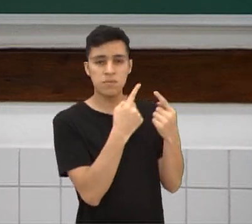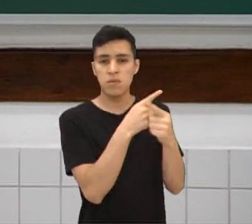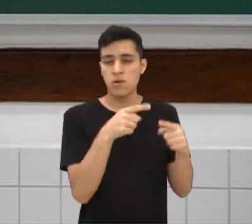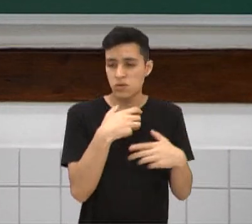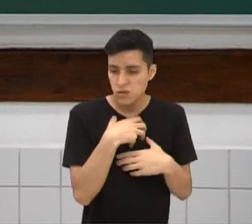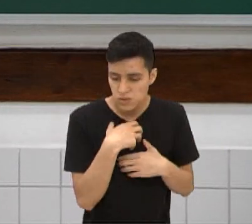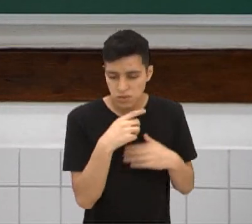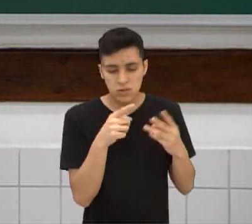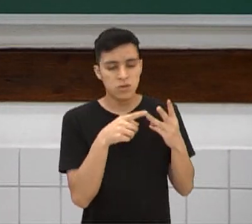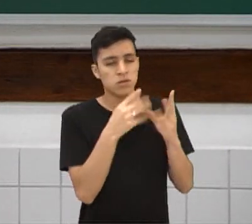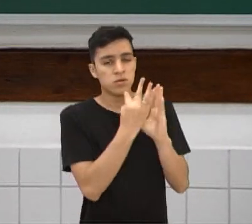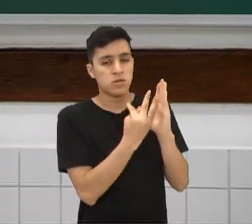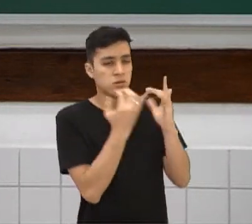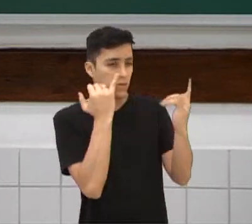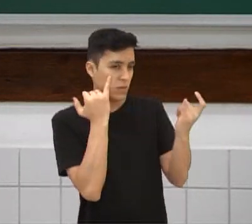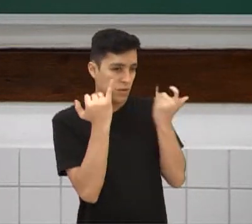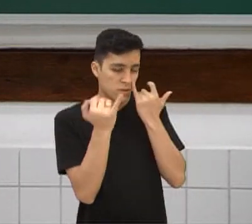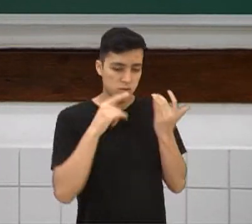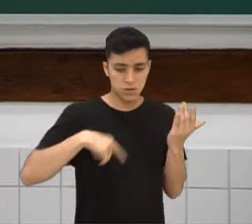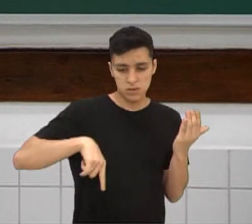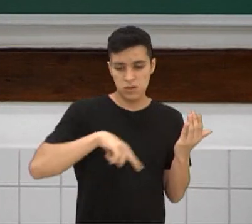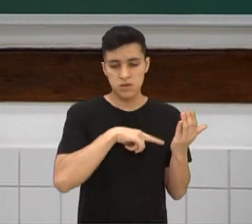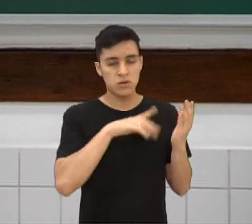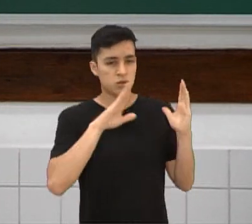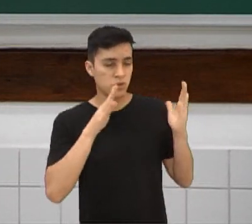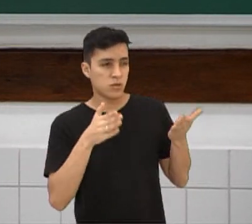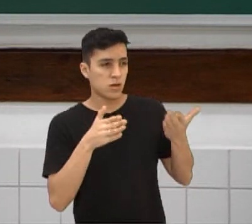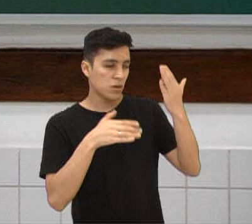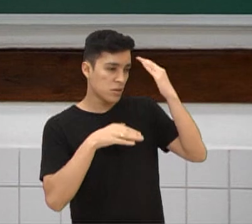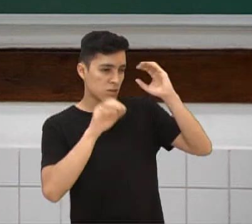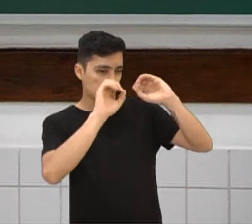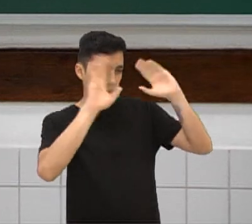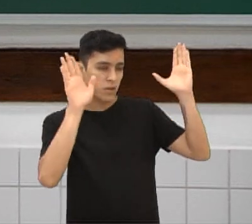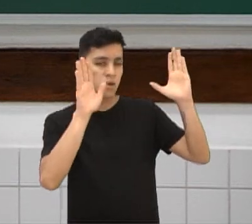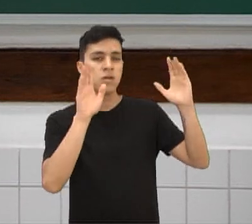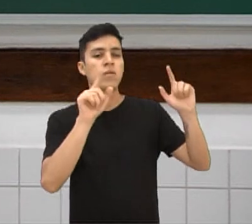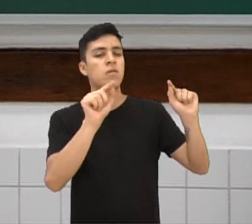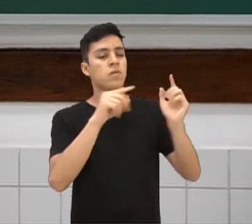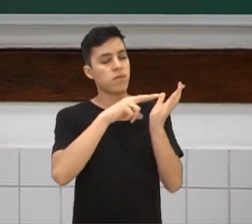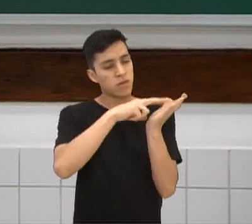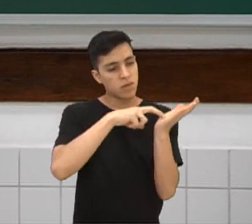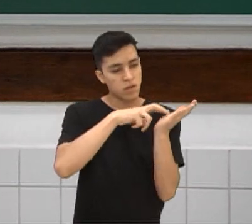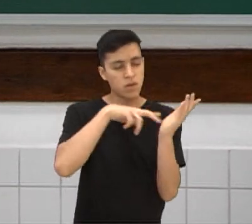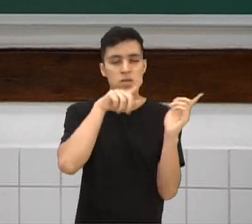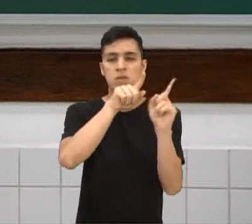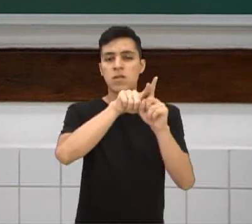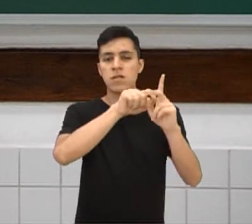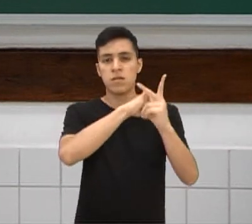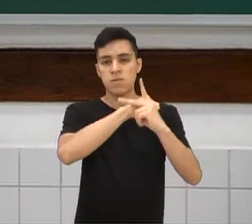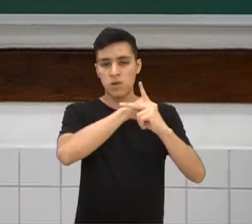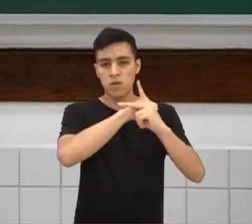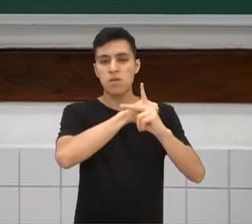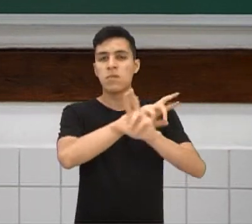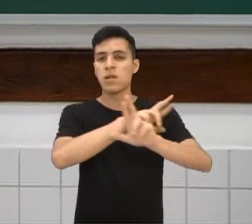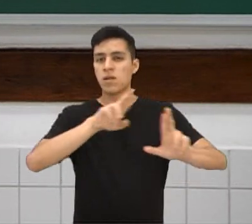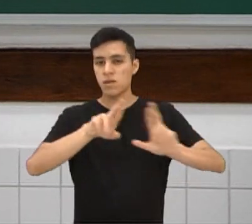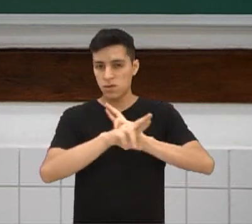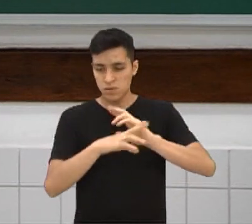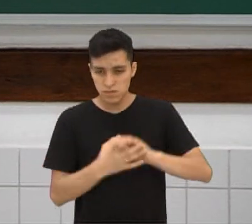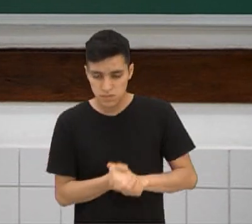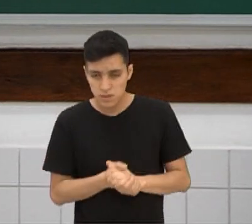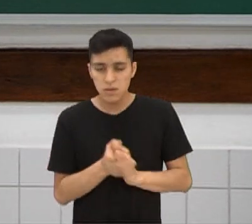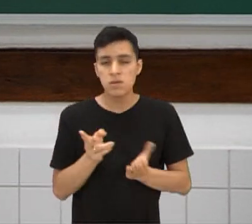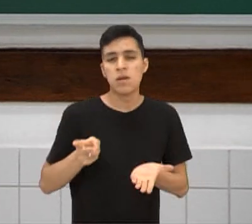de textos informativos, nós trabalhamos o nosso vocabulário e também os pronomes relativos, fazendo